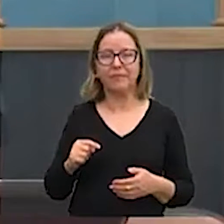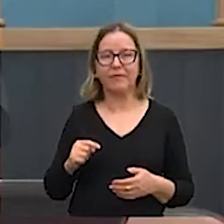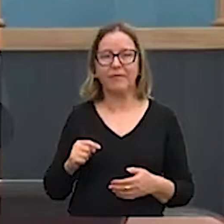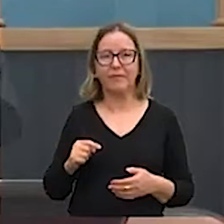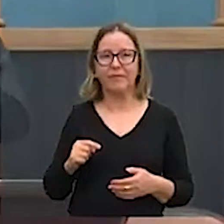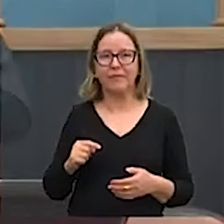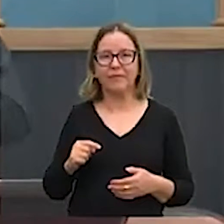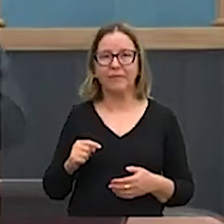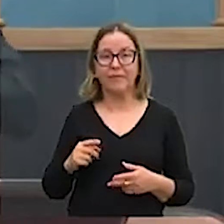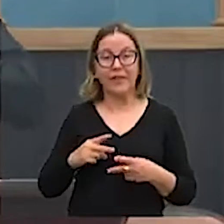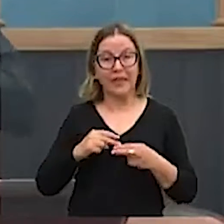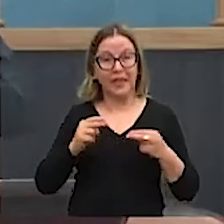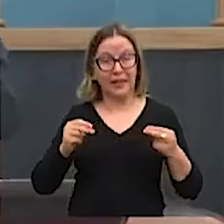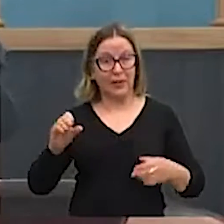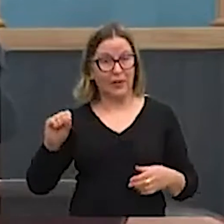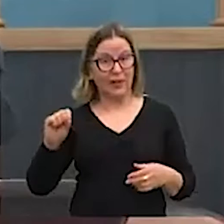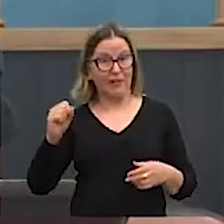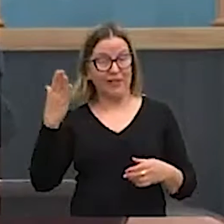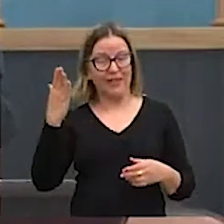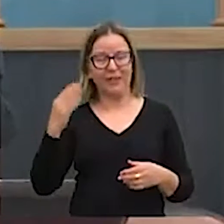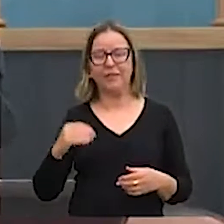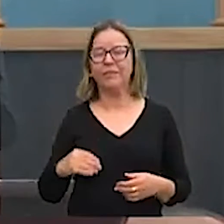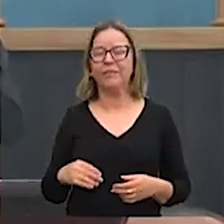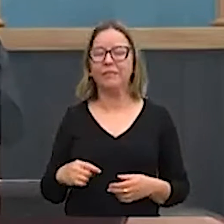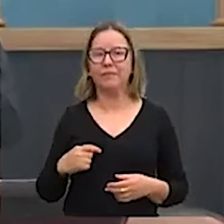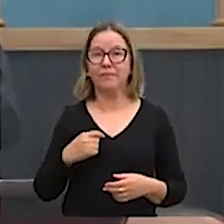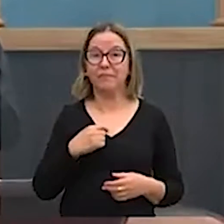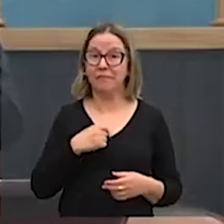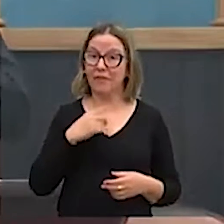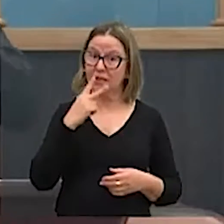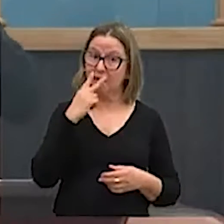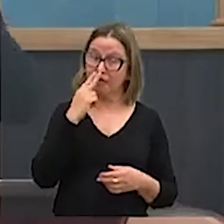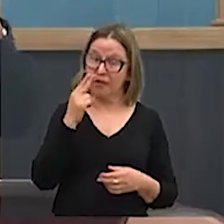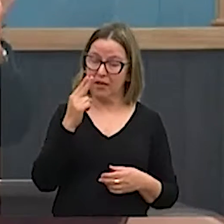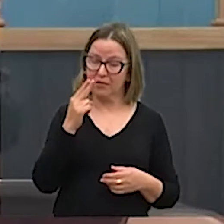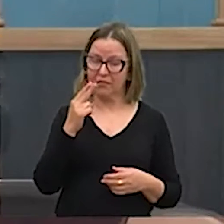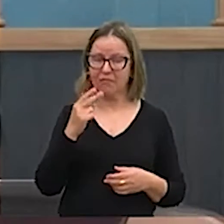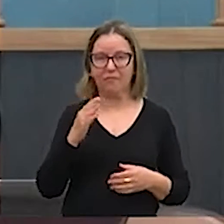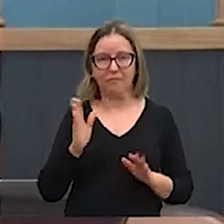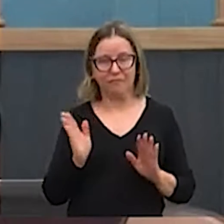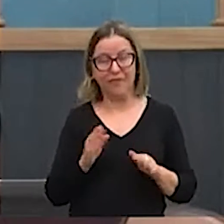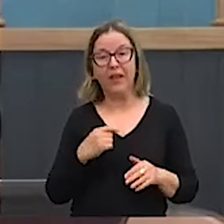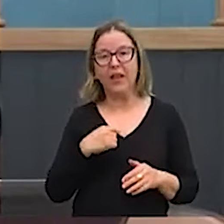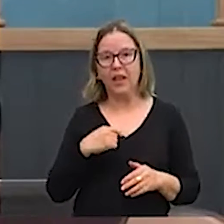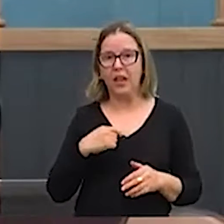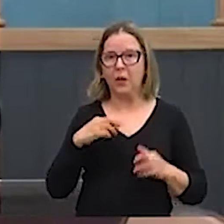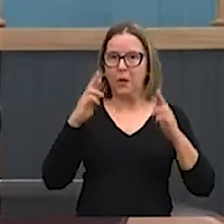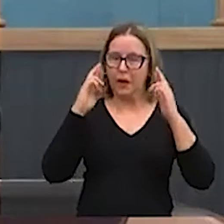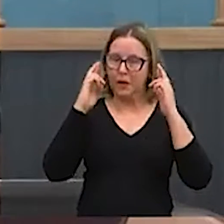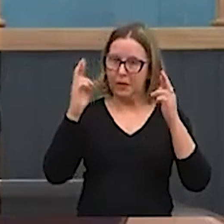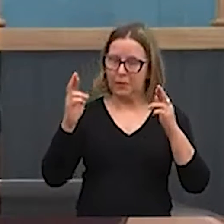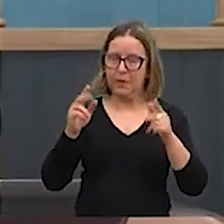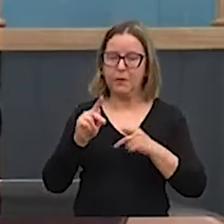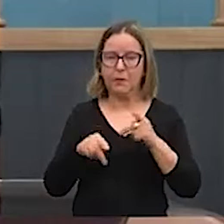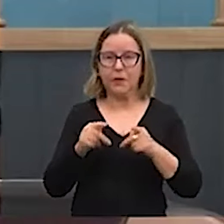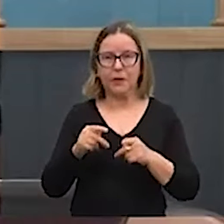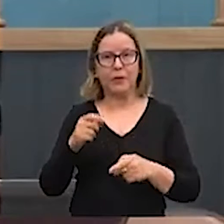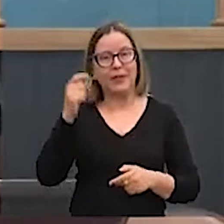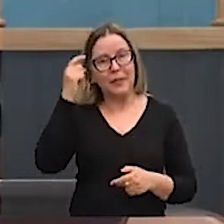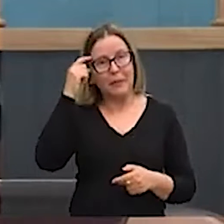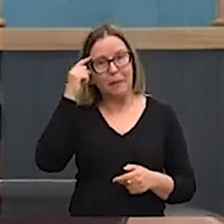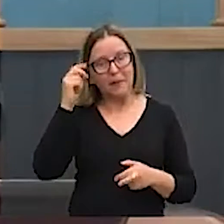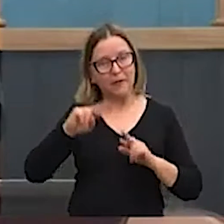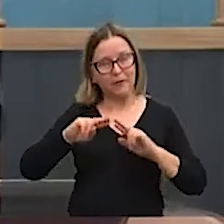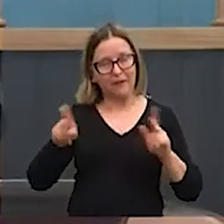dele. Na minha concepção, eu respeito os que pensam diferente, mas